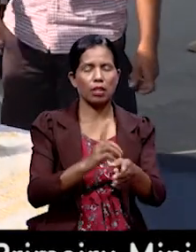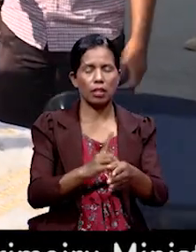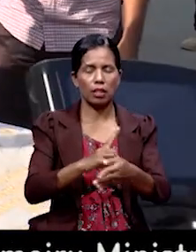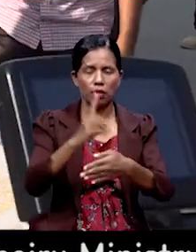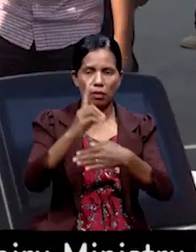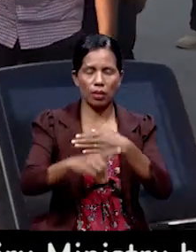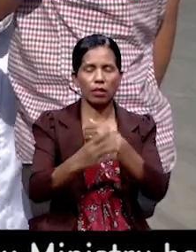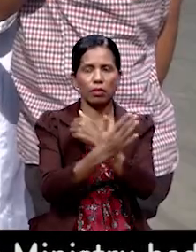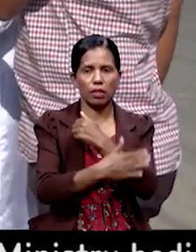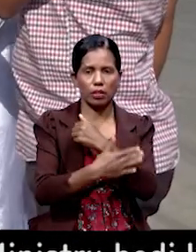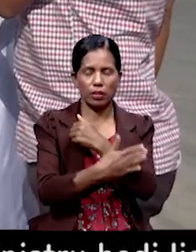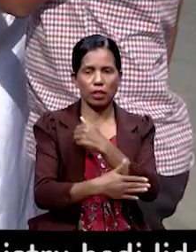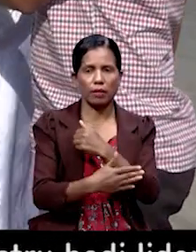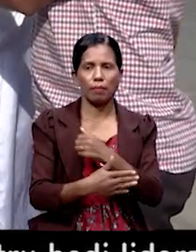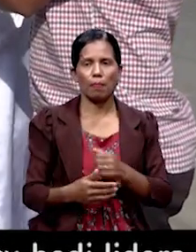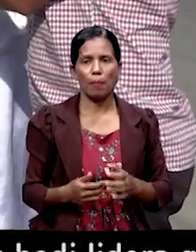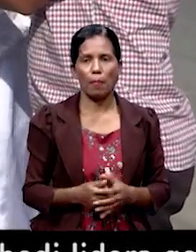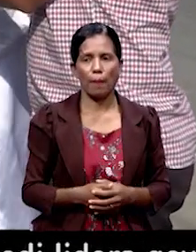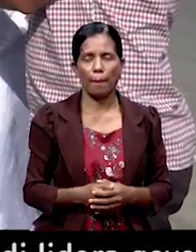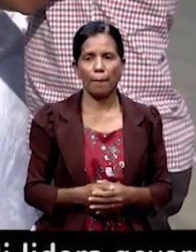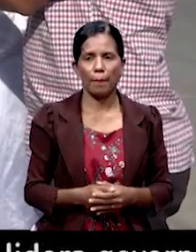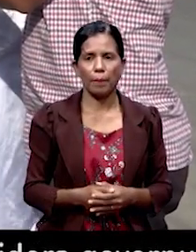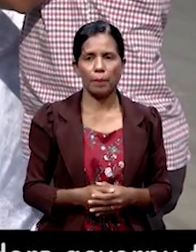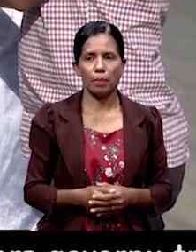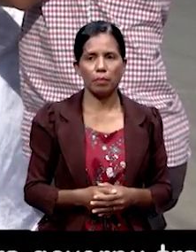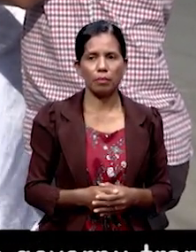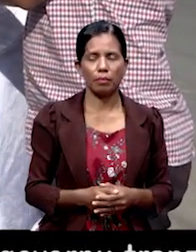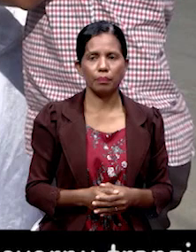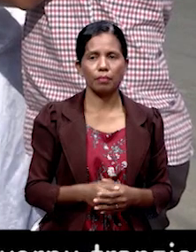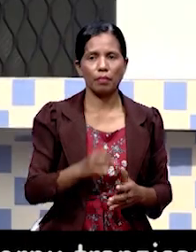nacional. Contente los e parabeniza nai